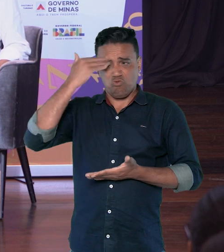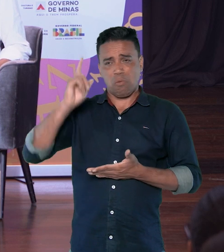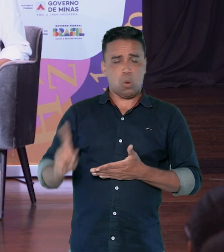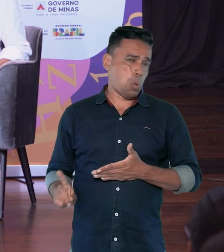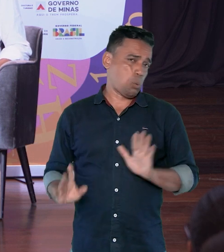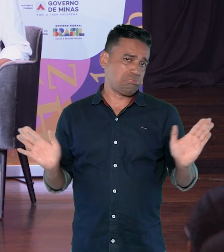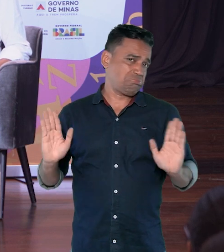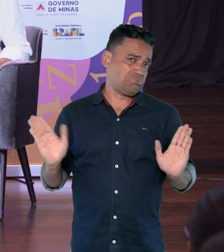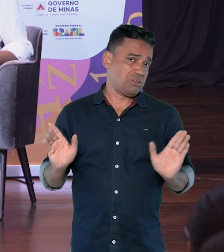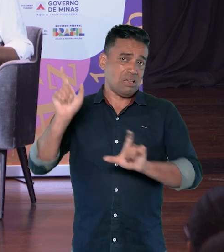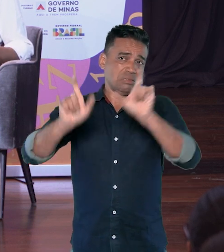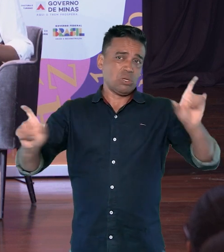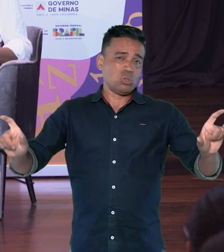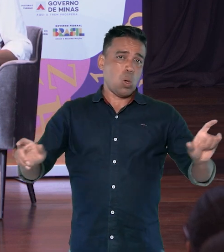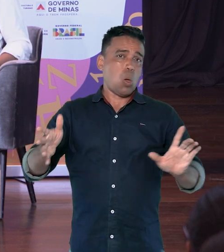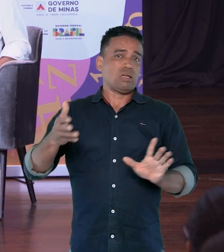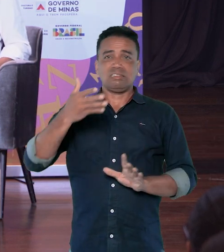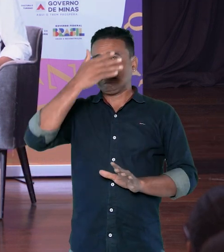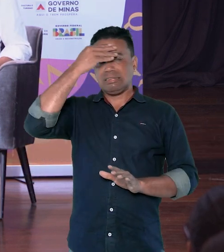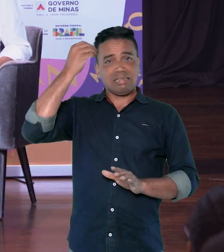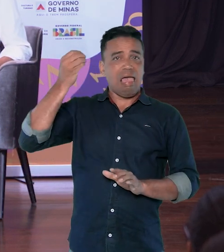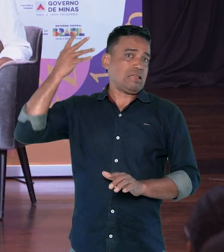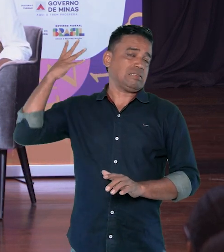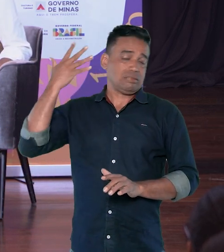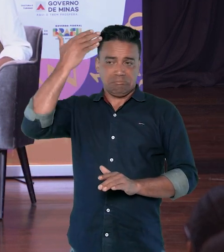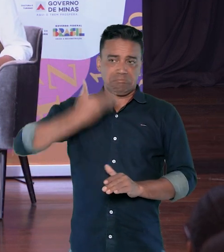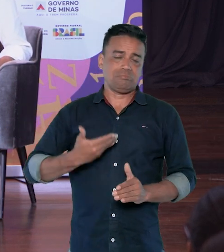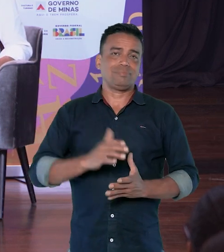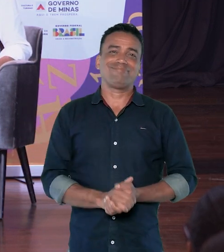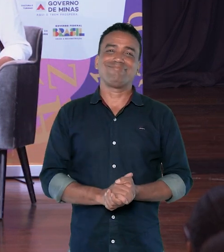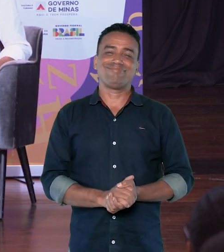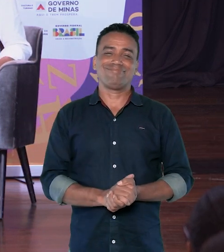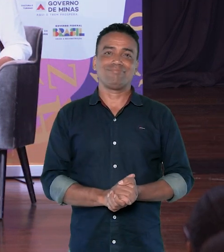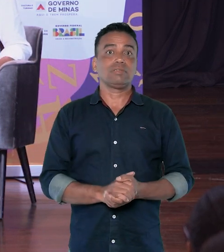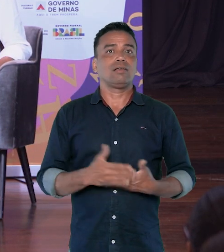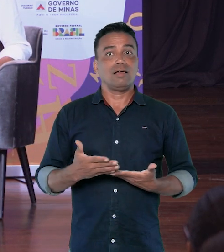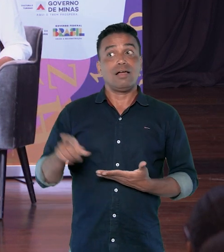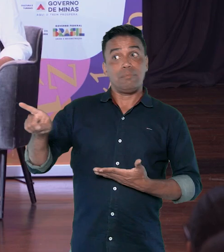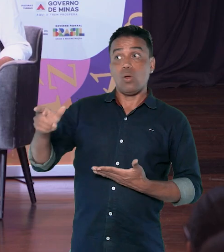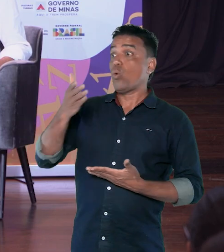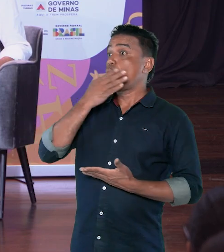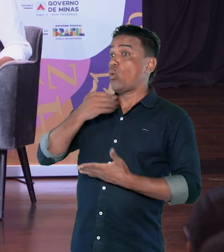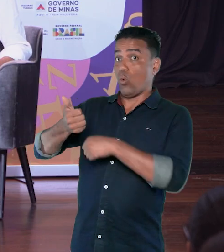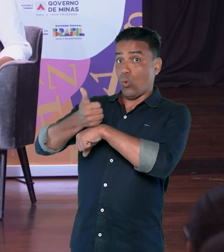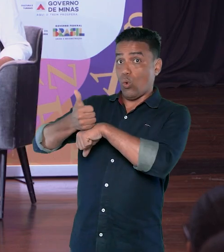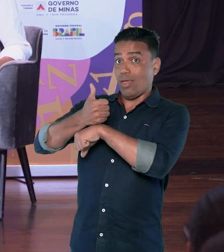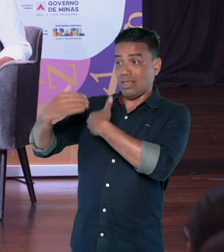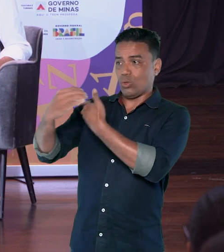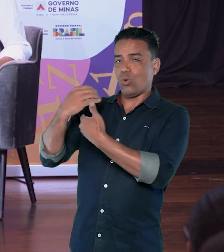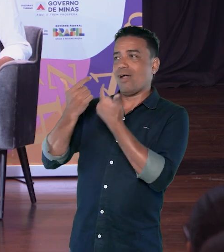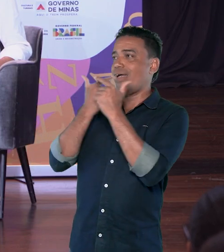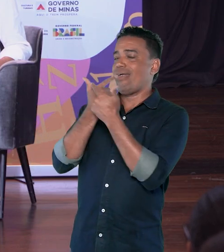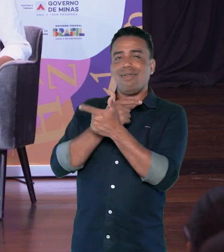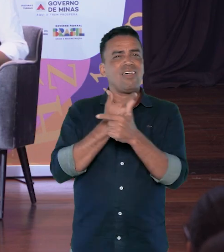conhecido fica aí no mercado, depois as pessoas esquecem. E aí o meu orientador riu de mim